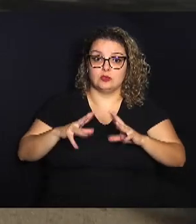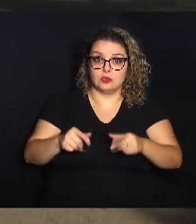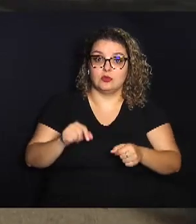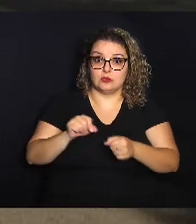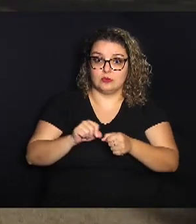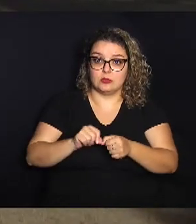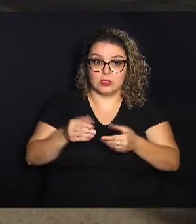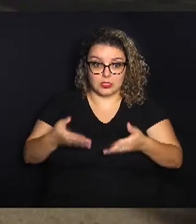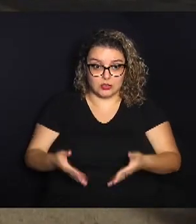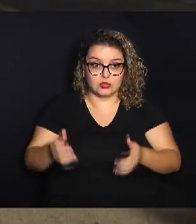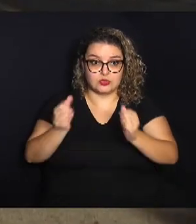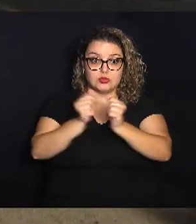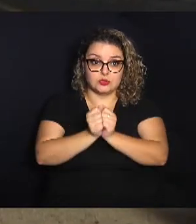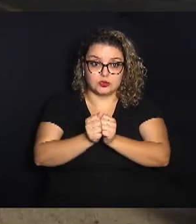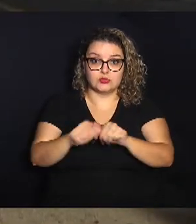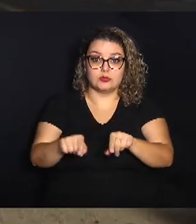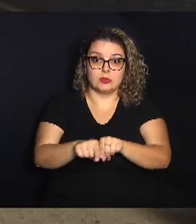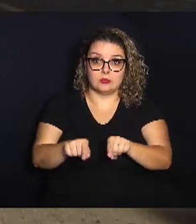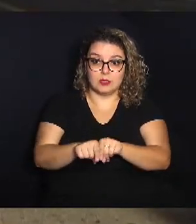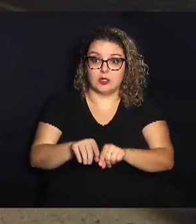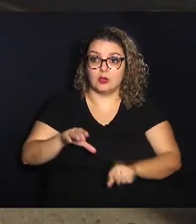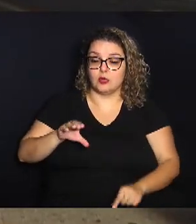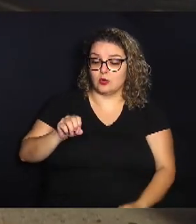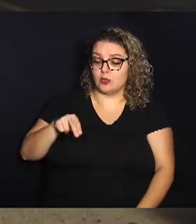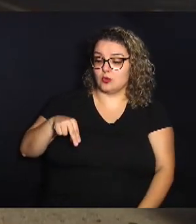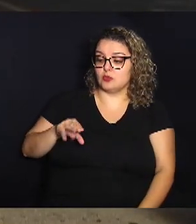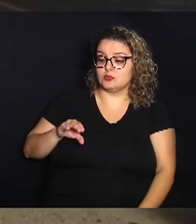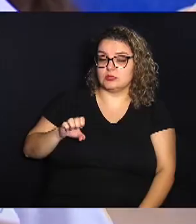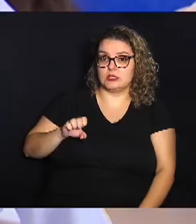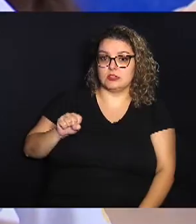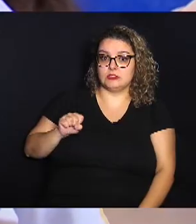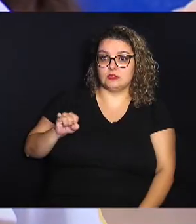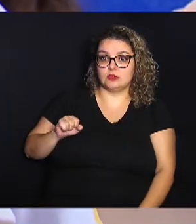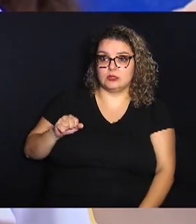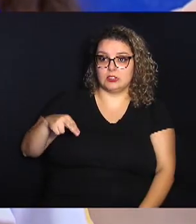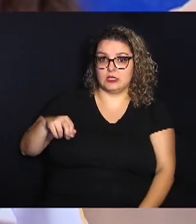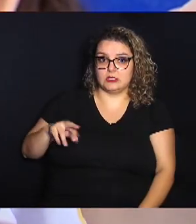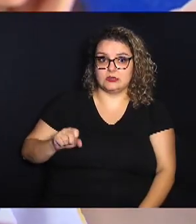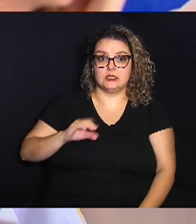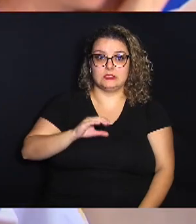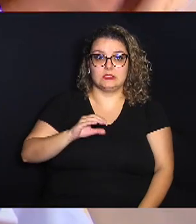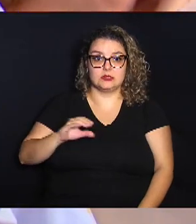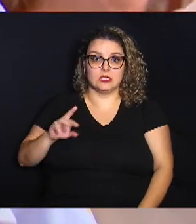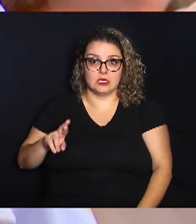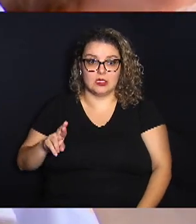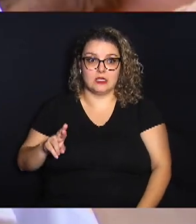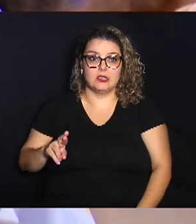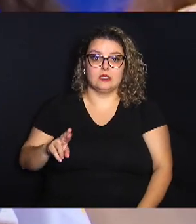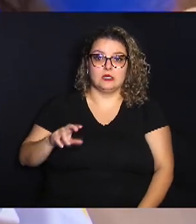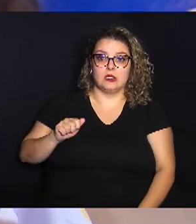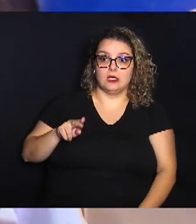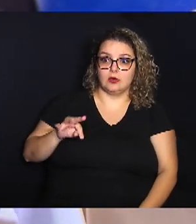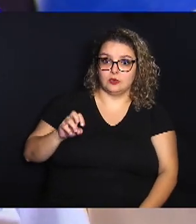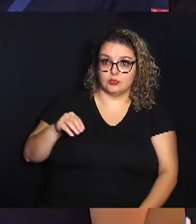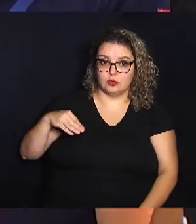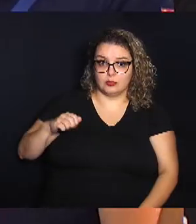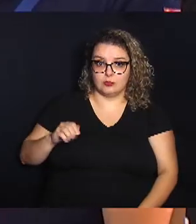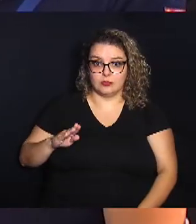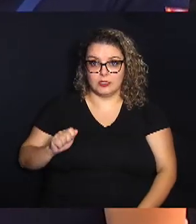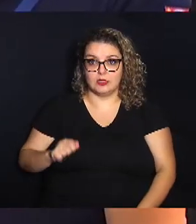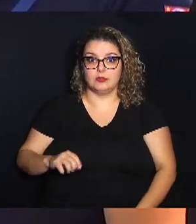Maio Amarelo, em conjunto, inclusive com as concessionárias, CCR Autoban, Colinas e também com o